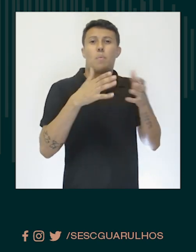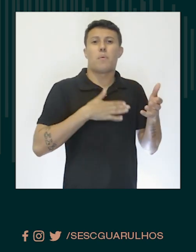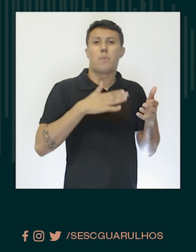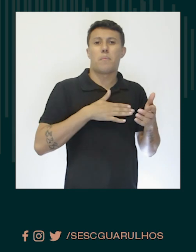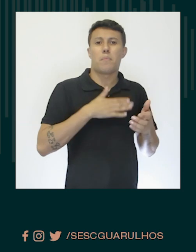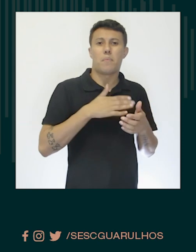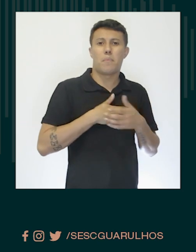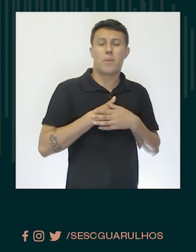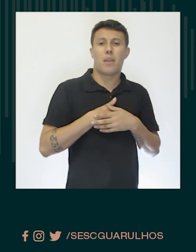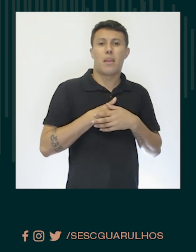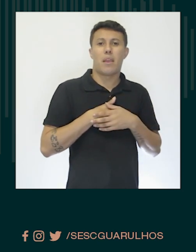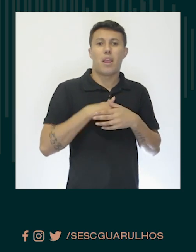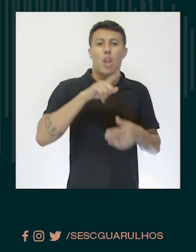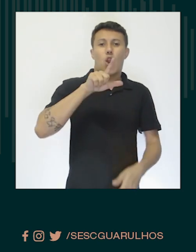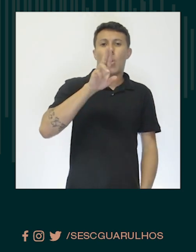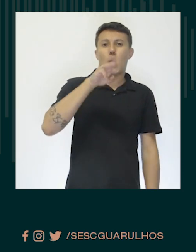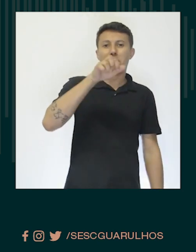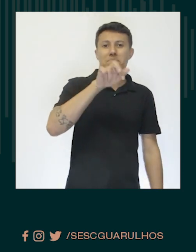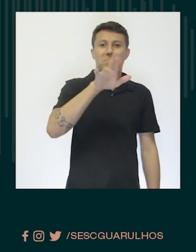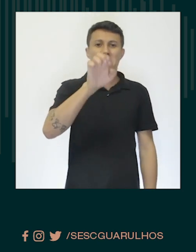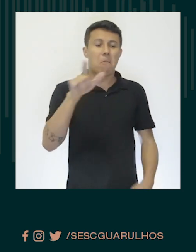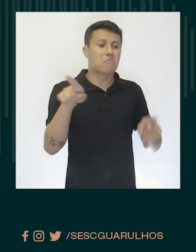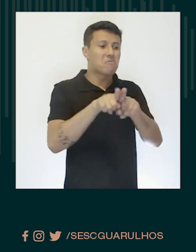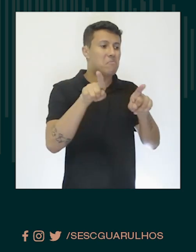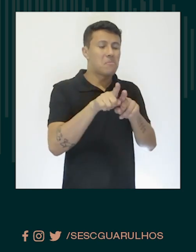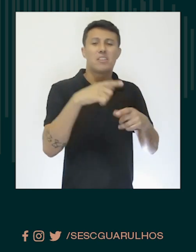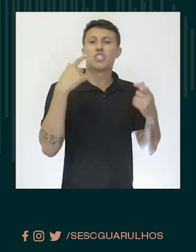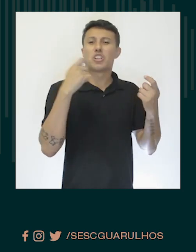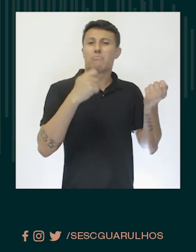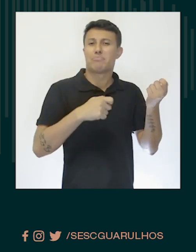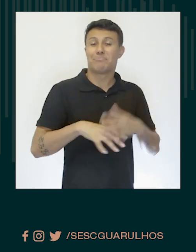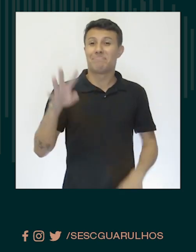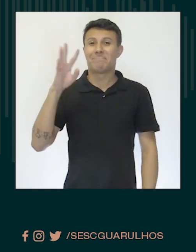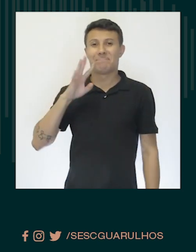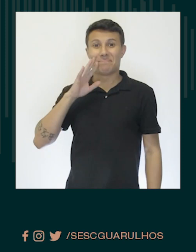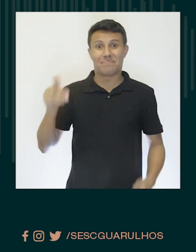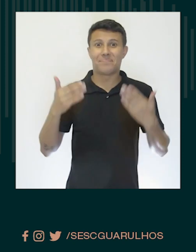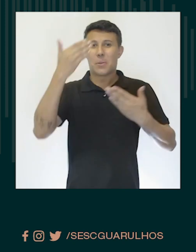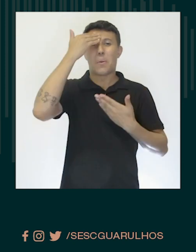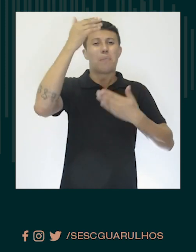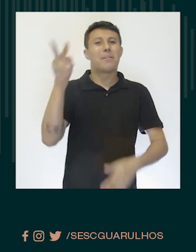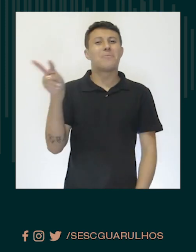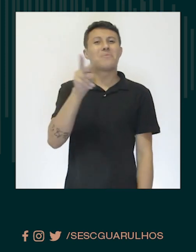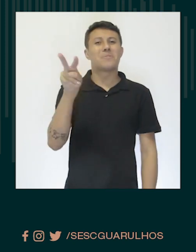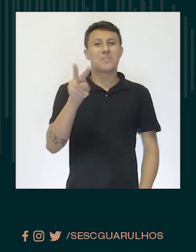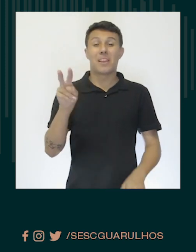estamos lançando só as brabas. Demais. Obrigado você que ficou até o final, compartilhe esse